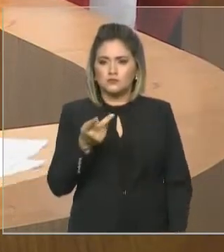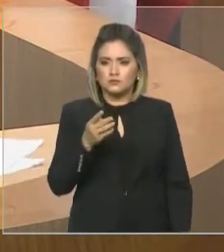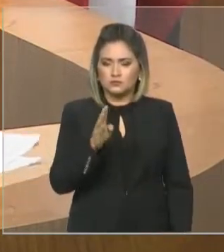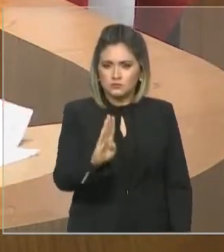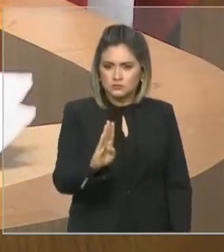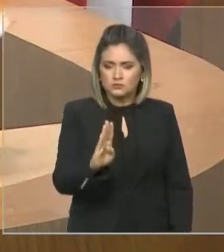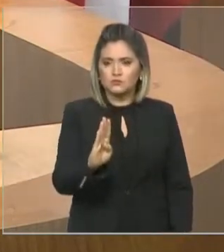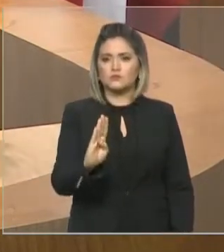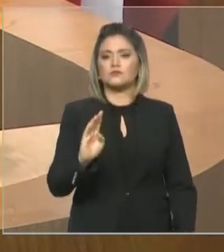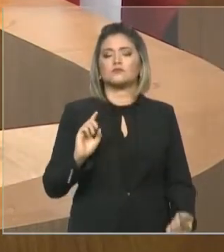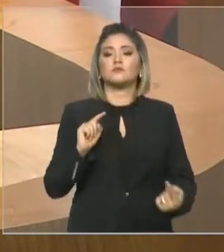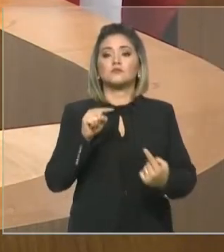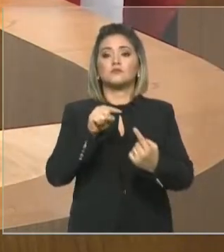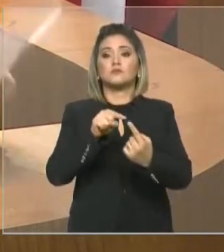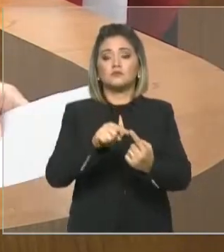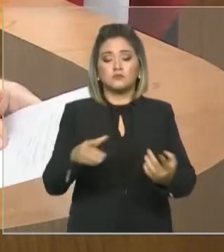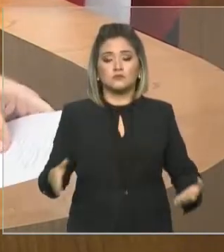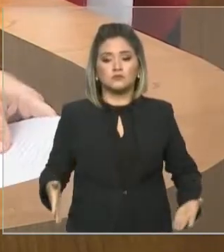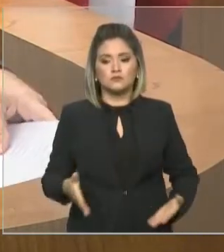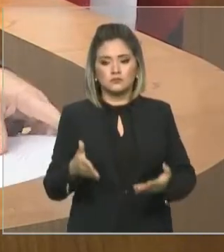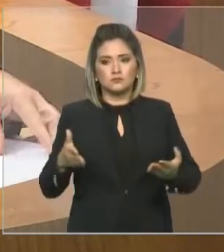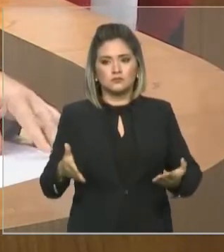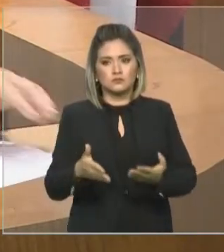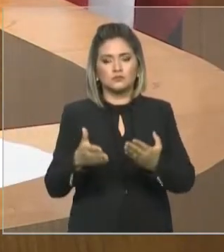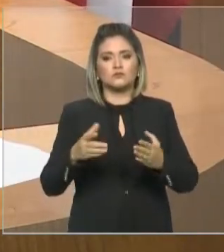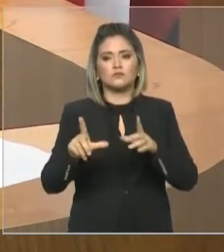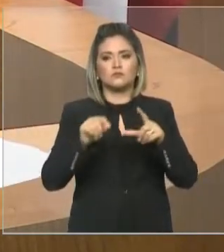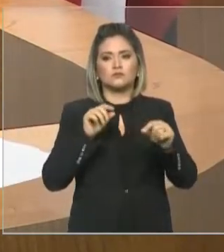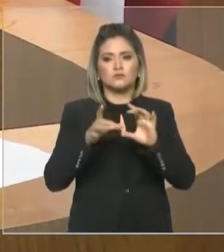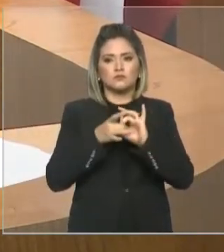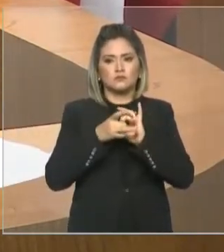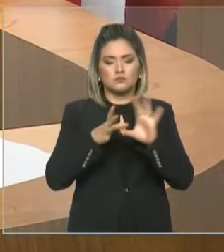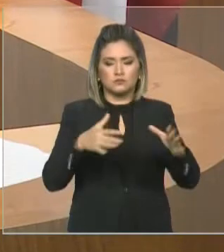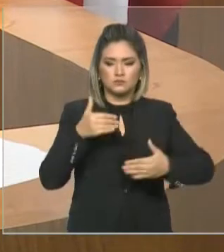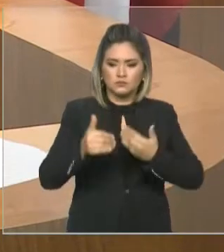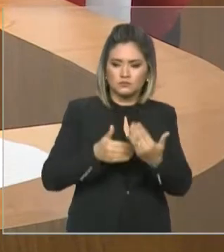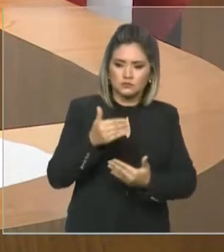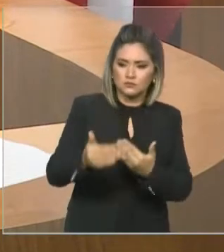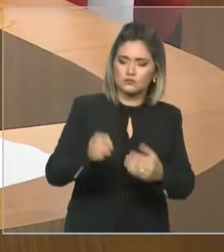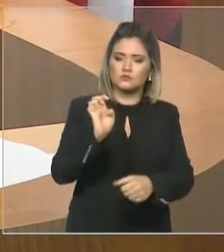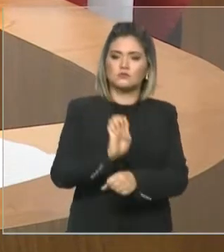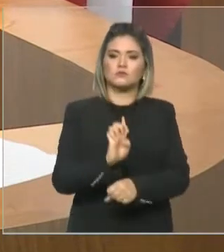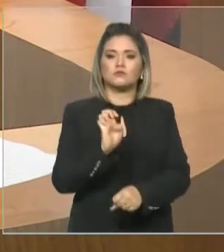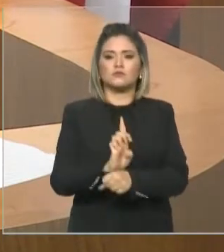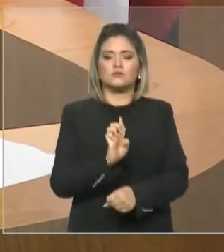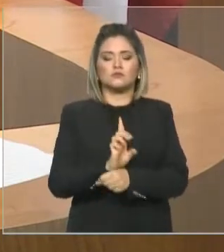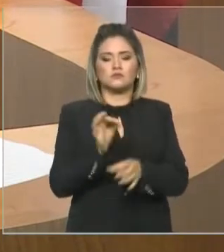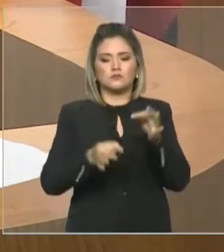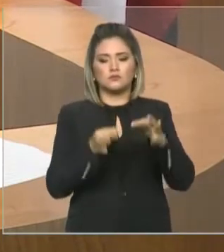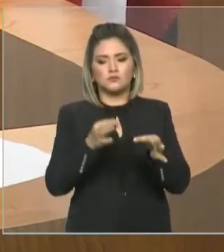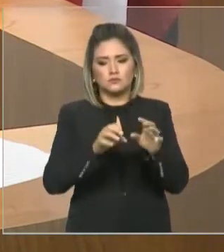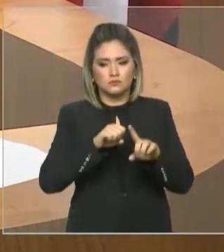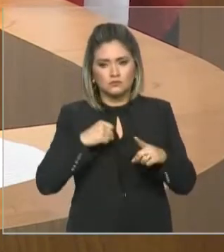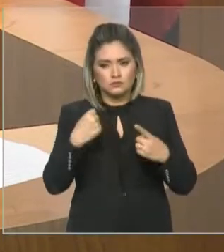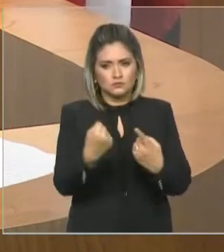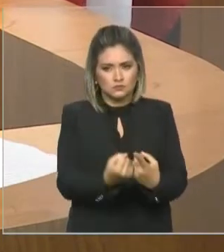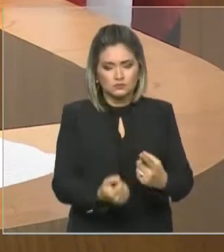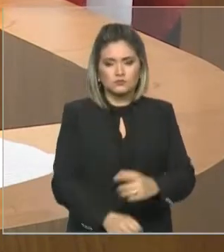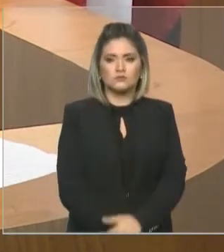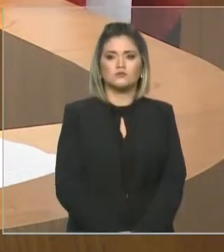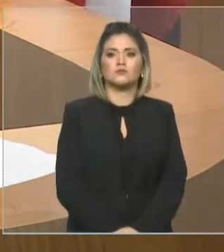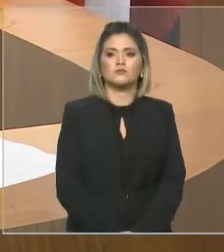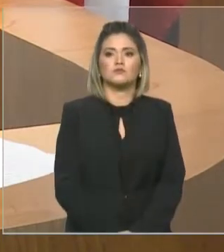com o propósito de promover a democracia e o desenvolvimento do nosso Estado com justiça social.